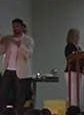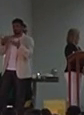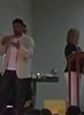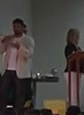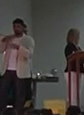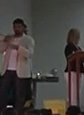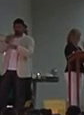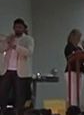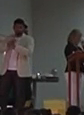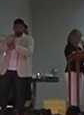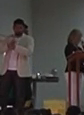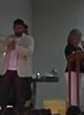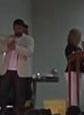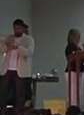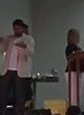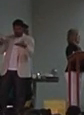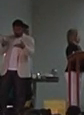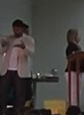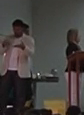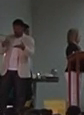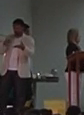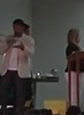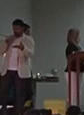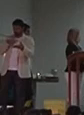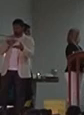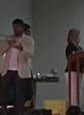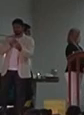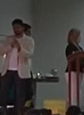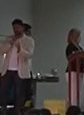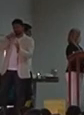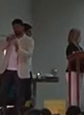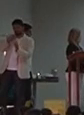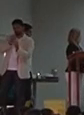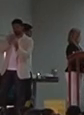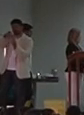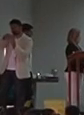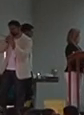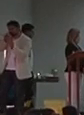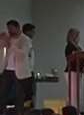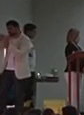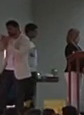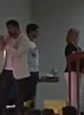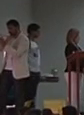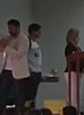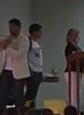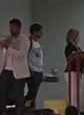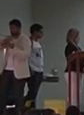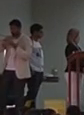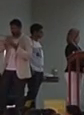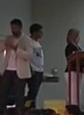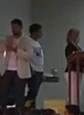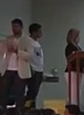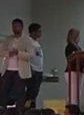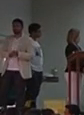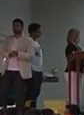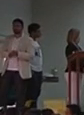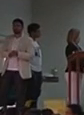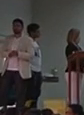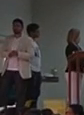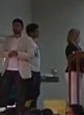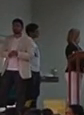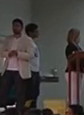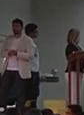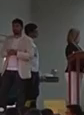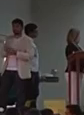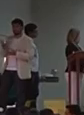em diversas missões em que ela é destinada. E a